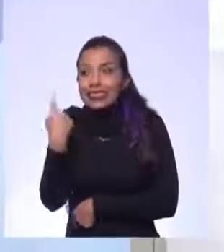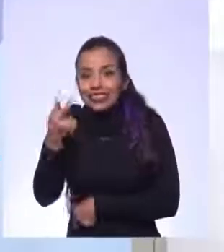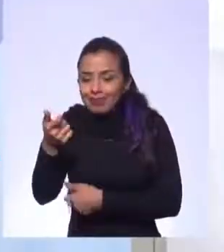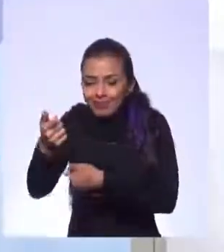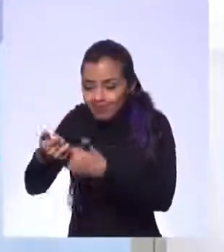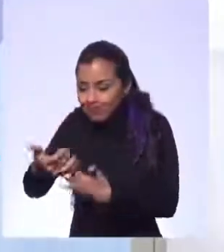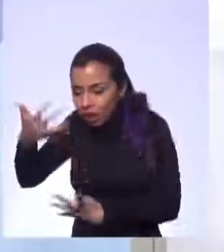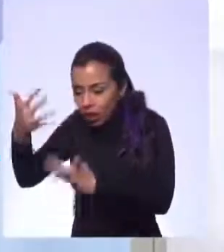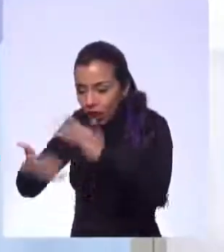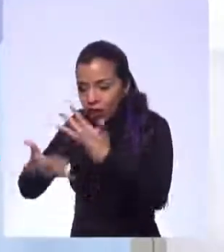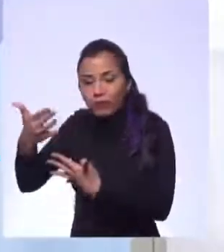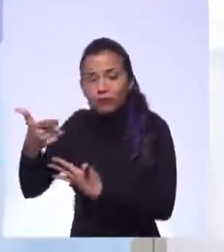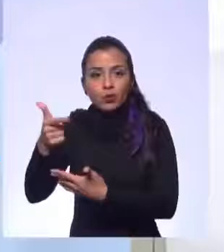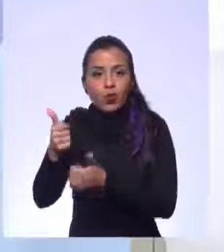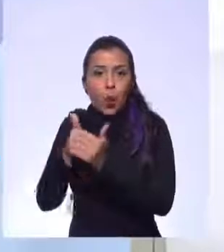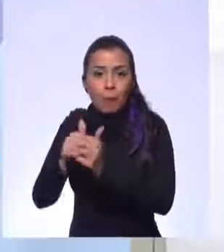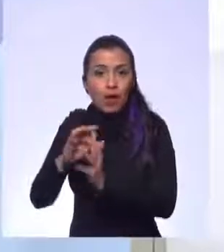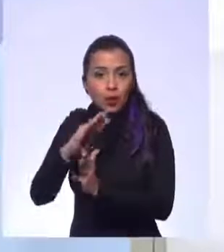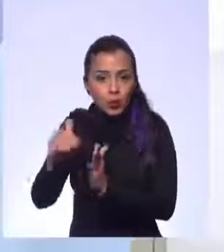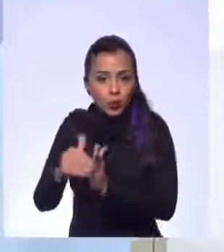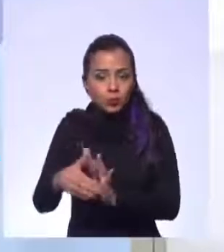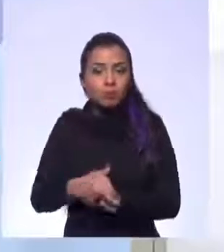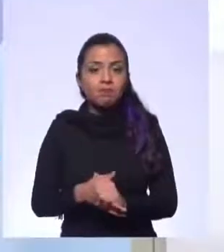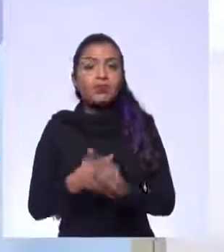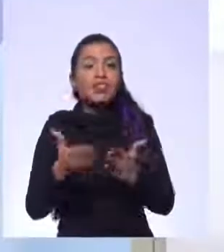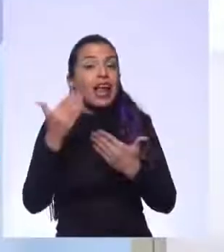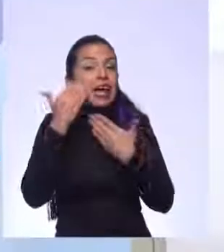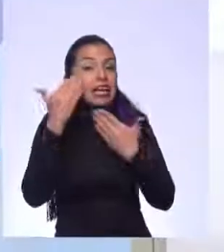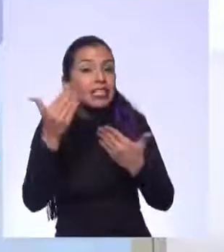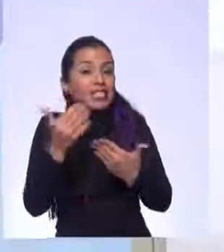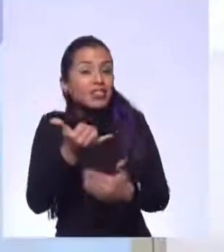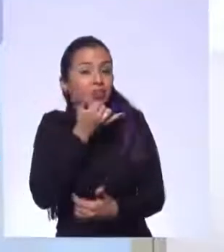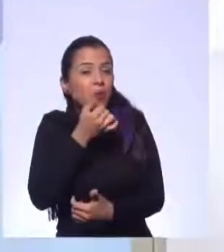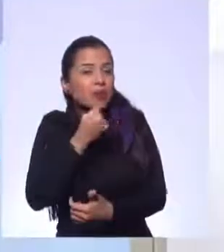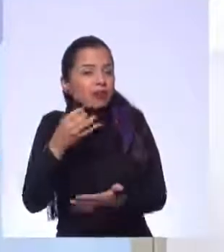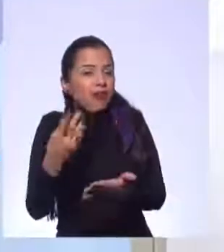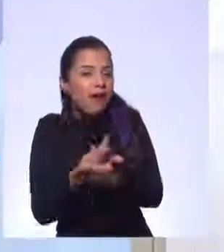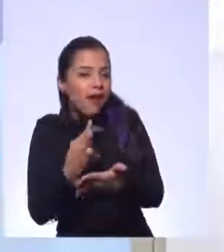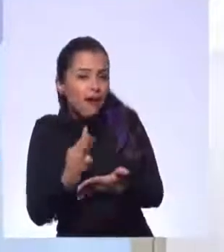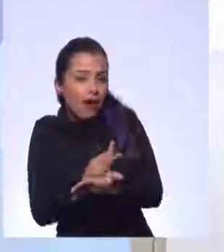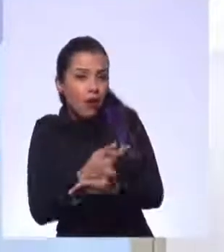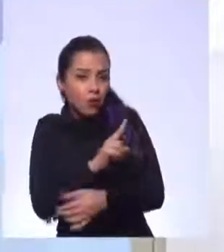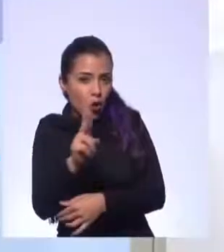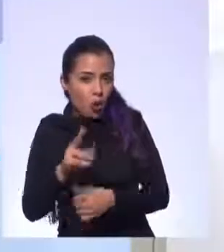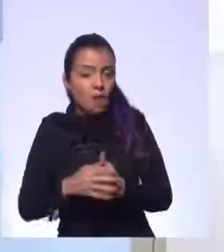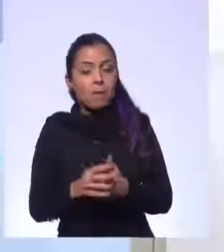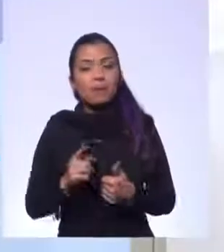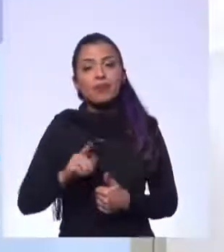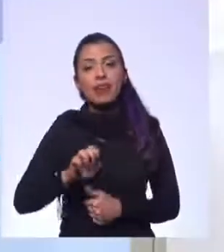vez. Então, eu gostaria de agradecer, me desculpe se eu errar o nome de vocês. A professora Edenir,